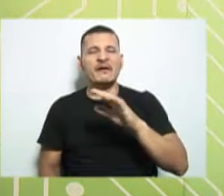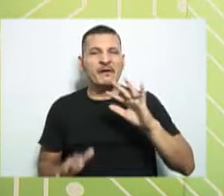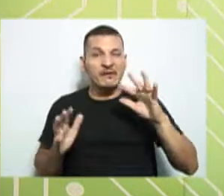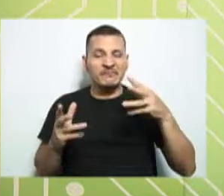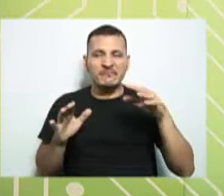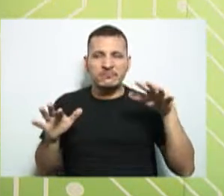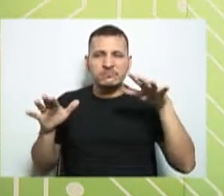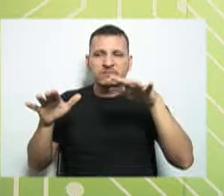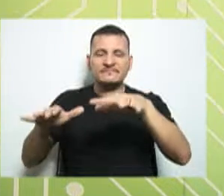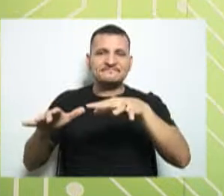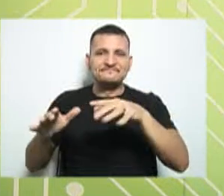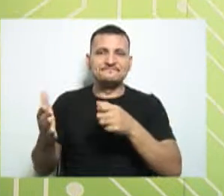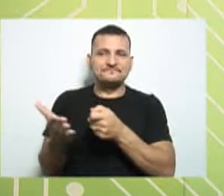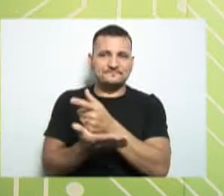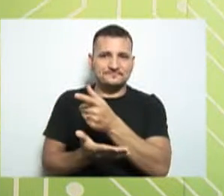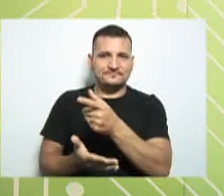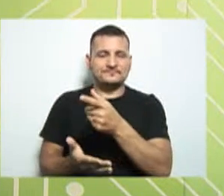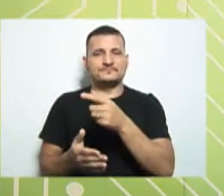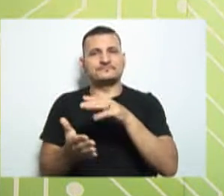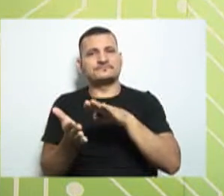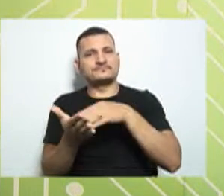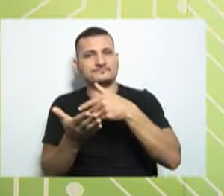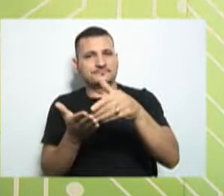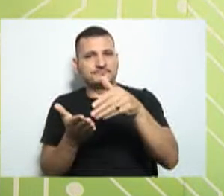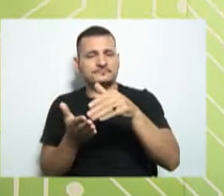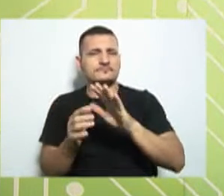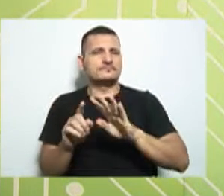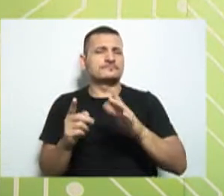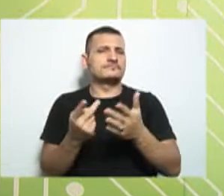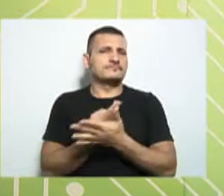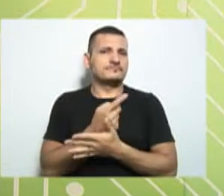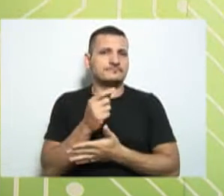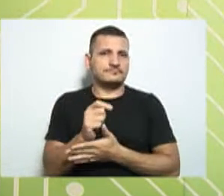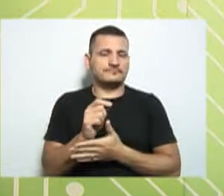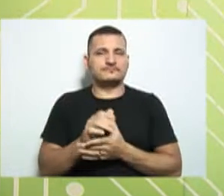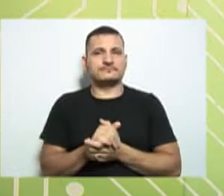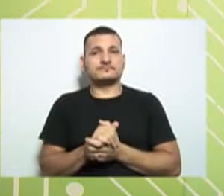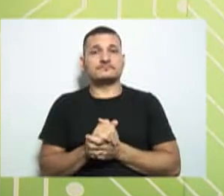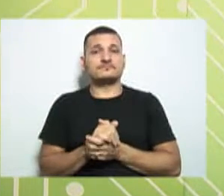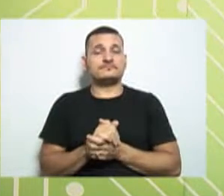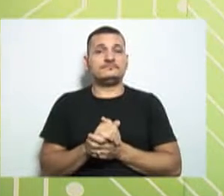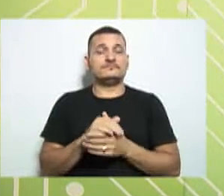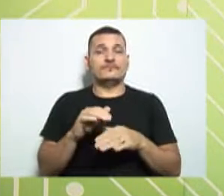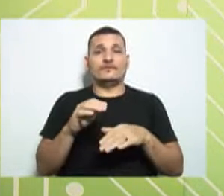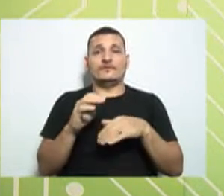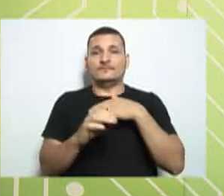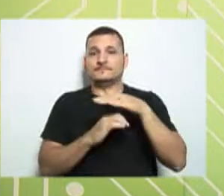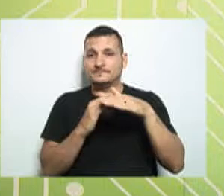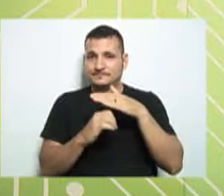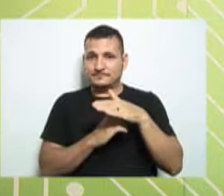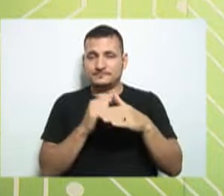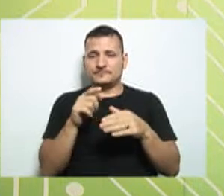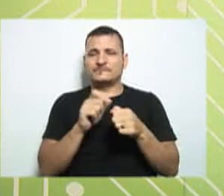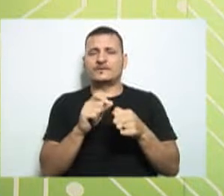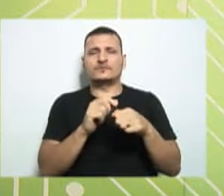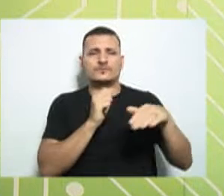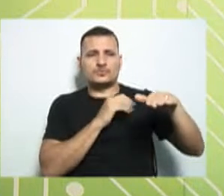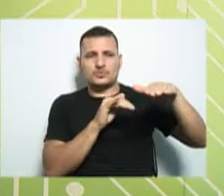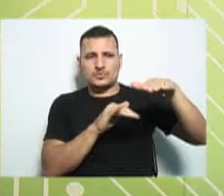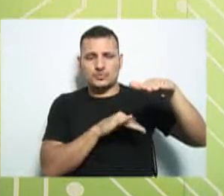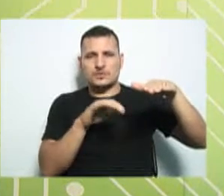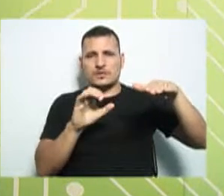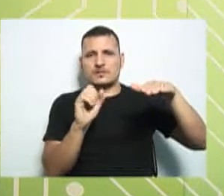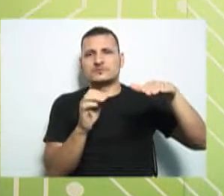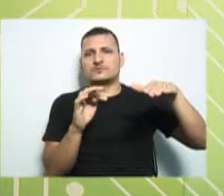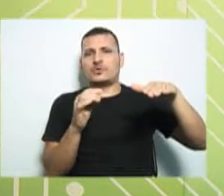corre para comprar, né? Pois é, só que o que acontece? Eles fazem um levantamento do que eles têm no estoque e eles